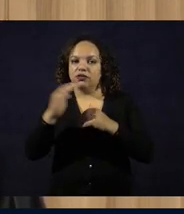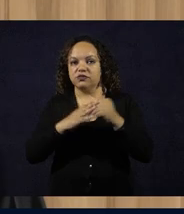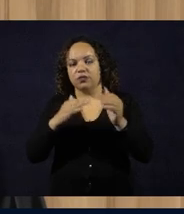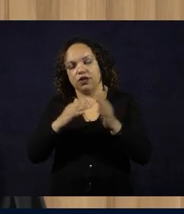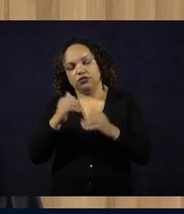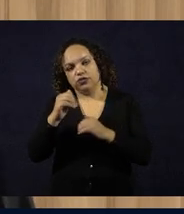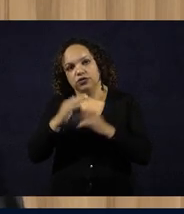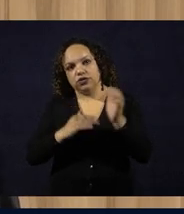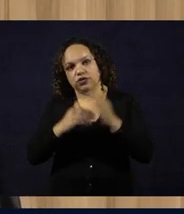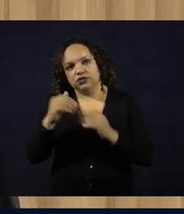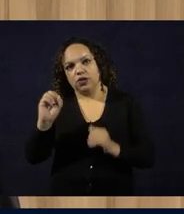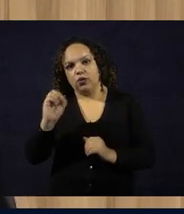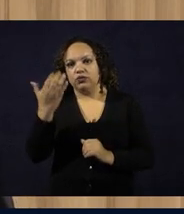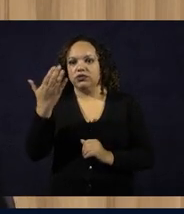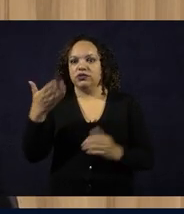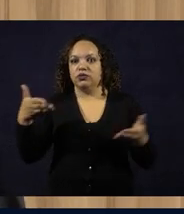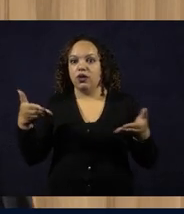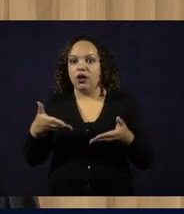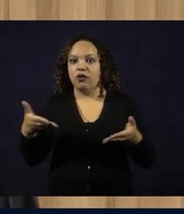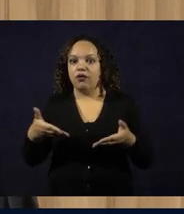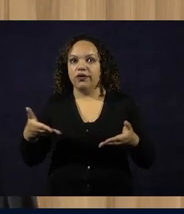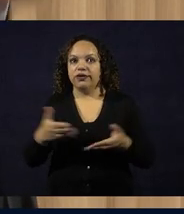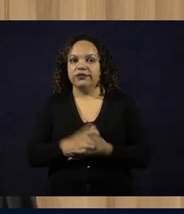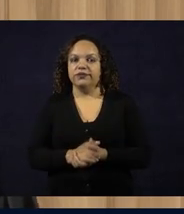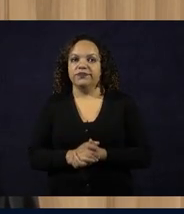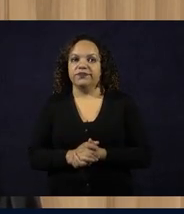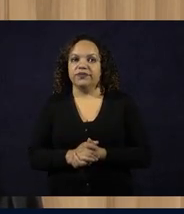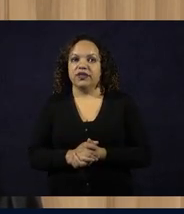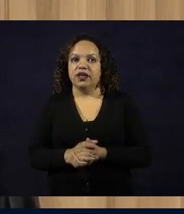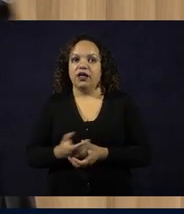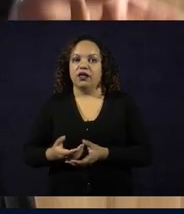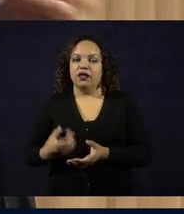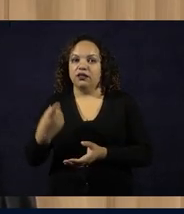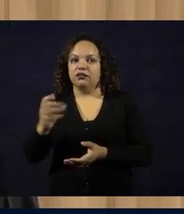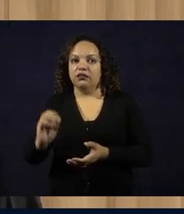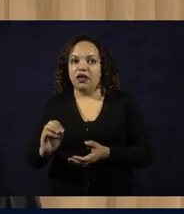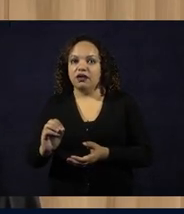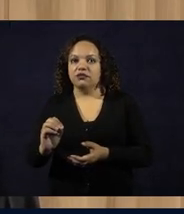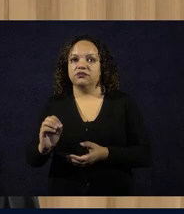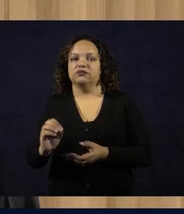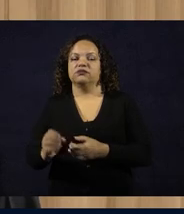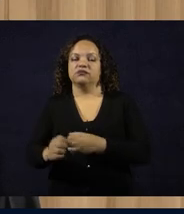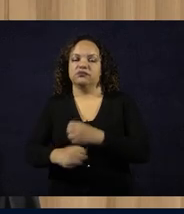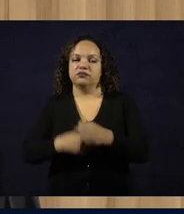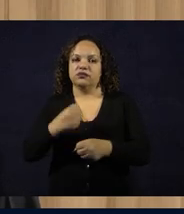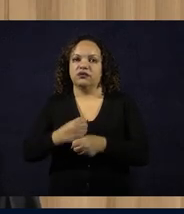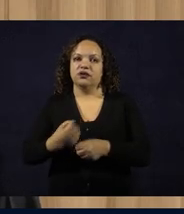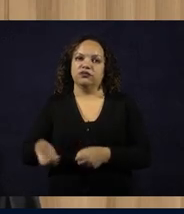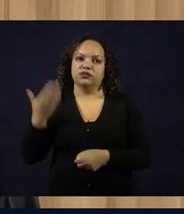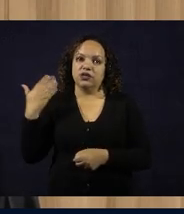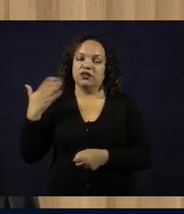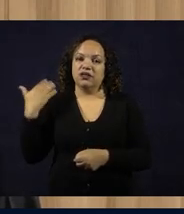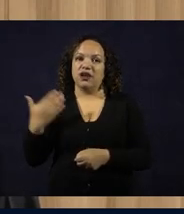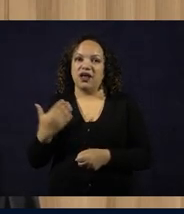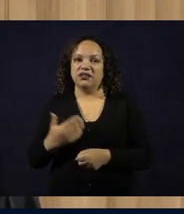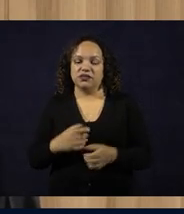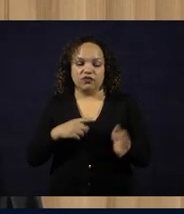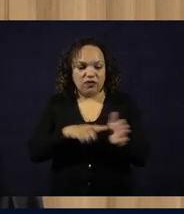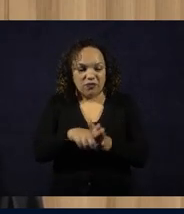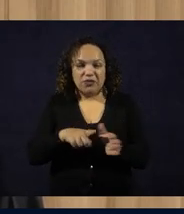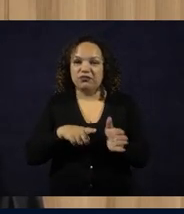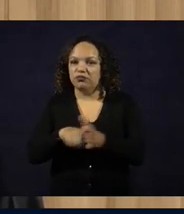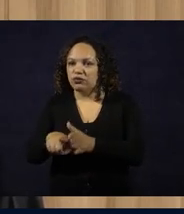eu me lembro que 10 12 anos atrás os investidores nos questionavam Tá mas e a logística né porque sempre era logística era